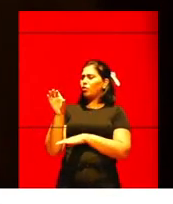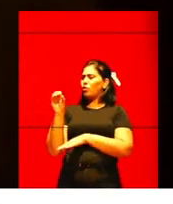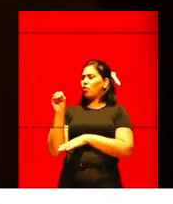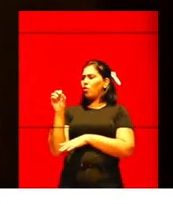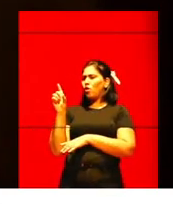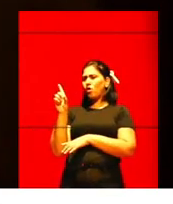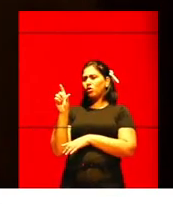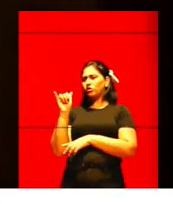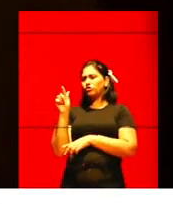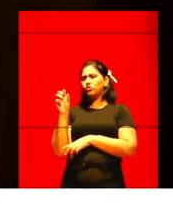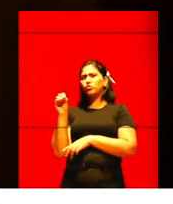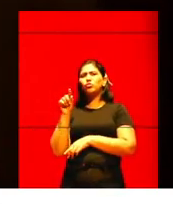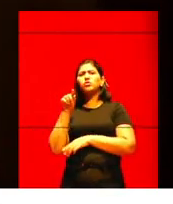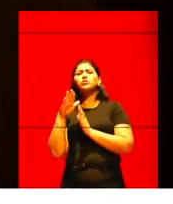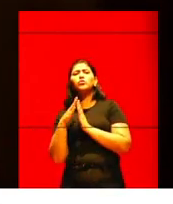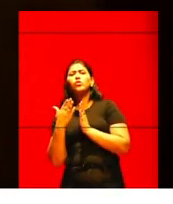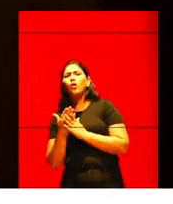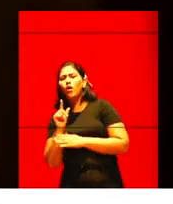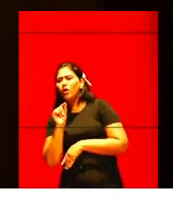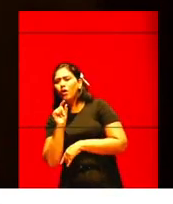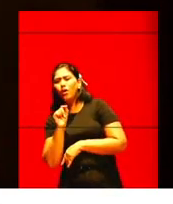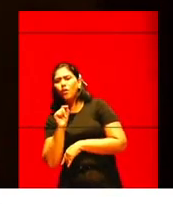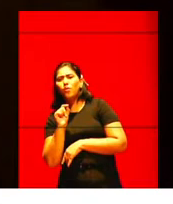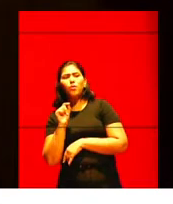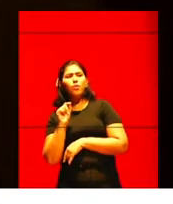né? Escola é essa aí.